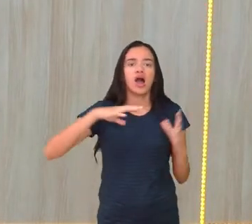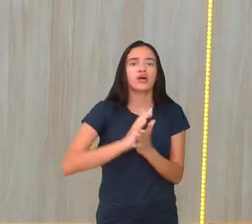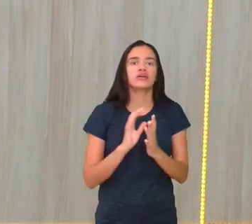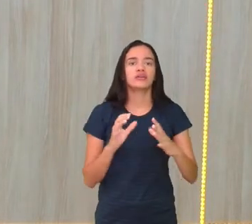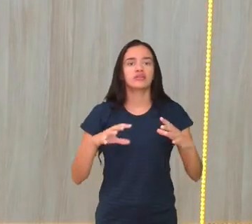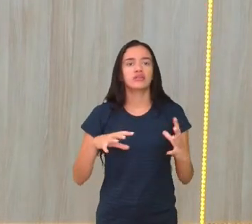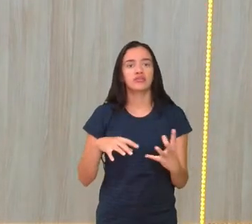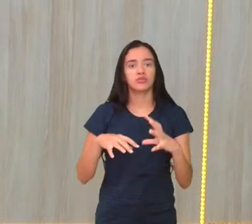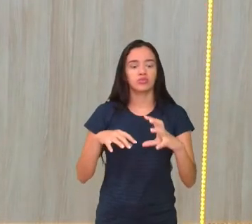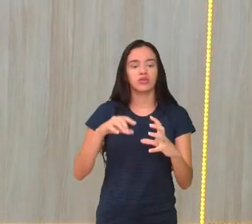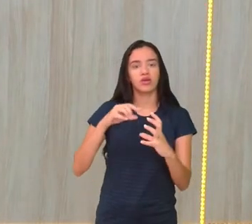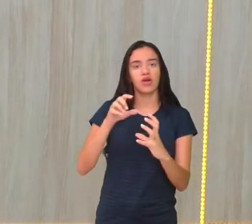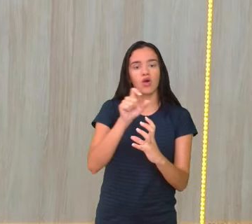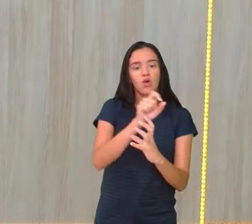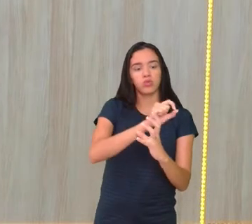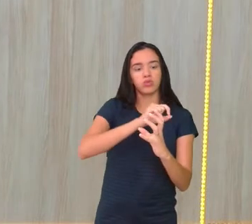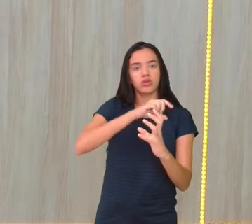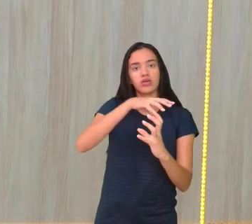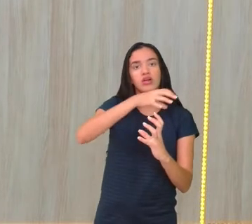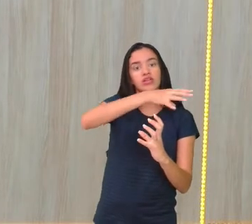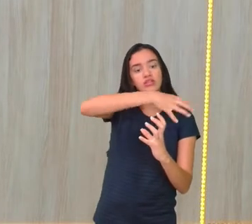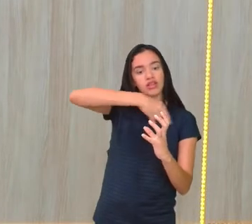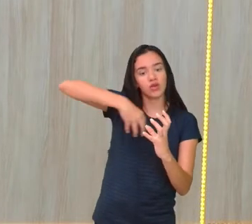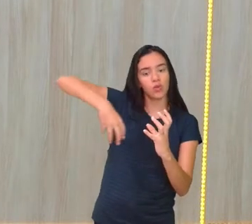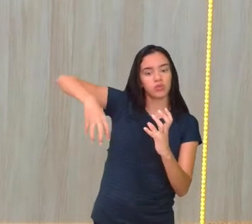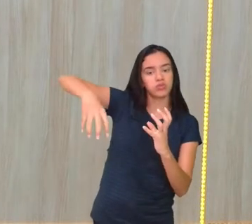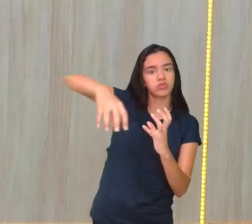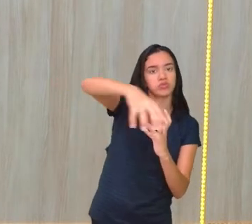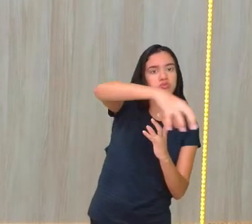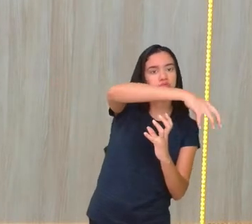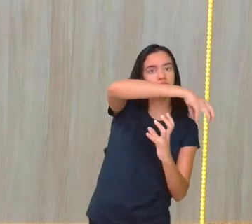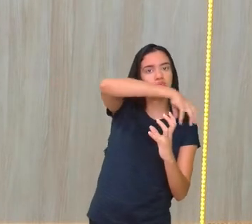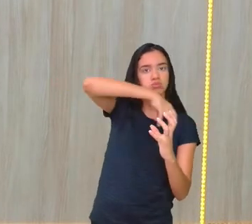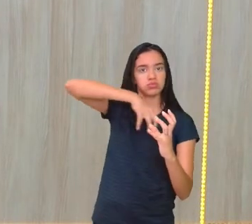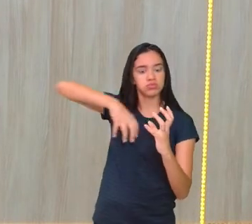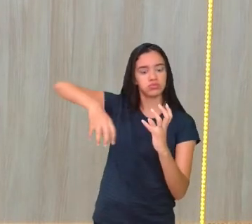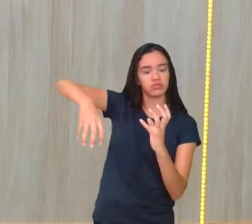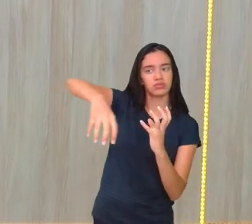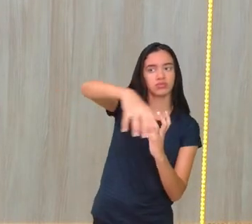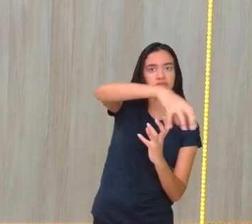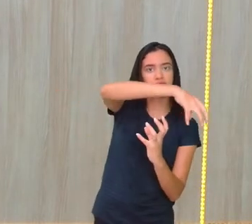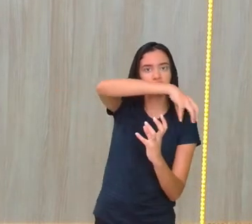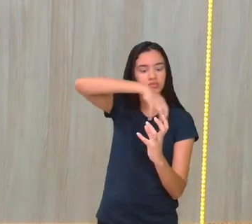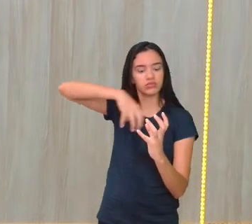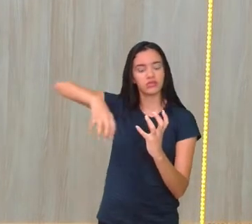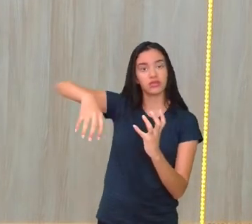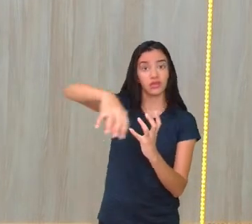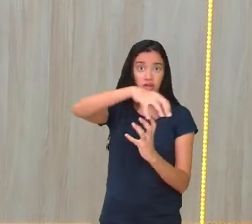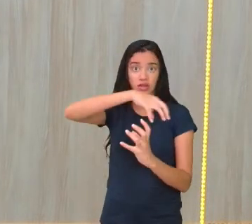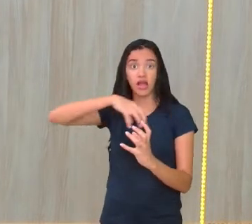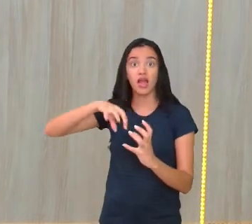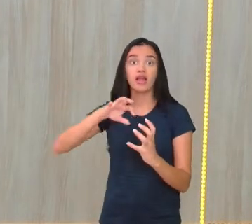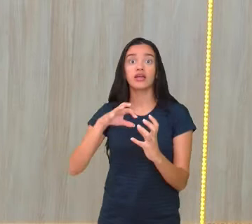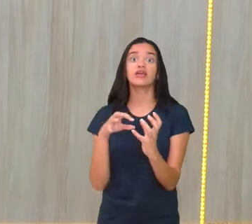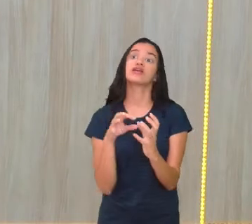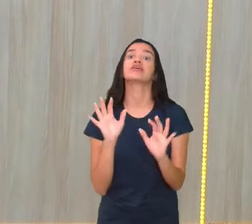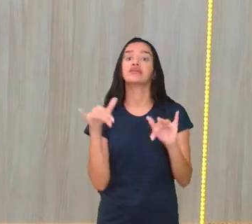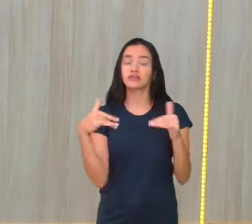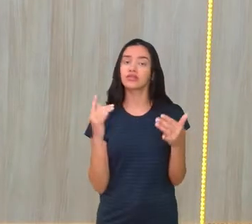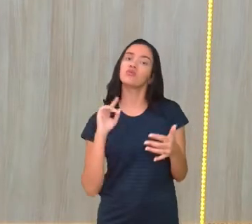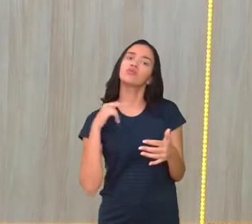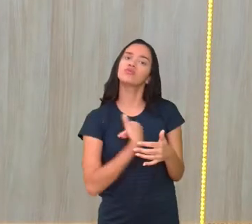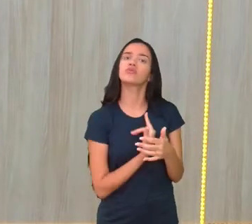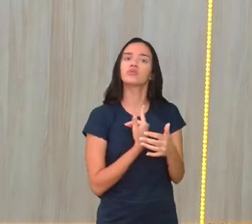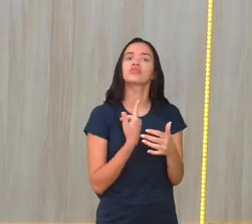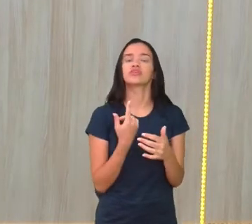do Sol, e você tem a Lua girando ali, se movimentando ao redor da Terra. No momento em que a